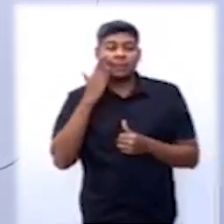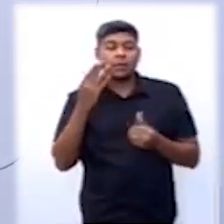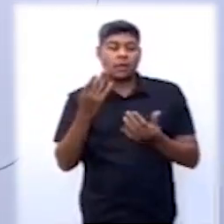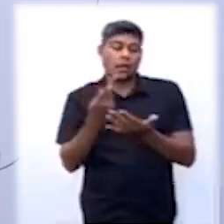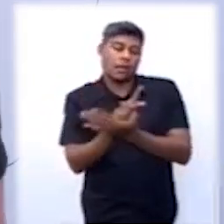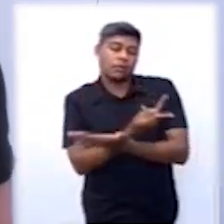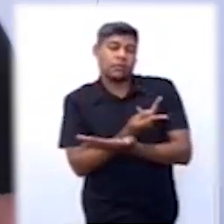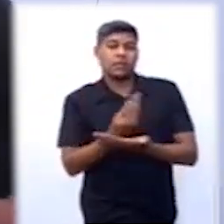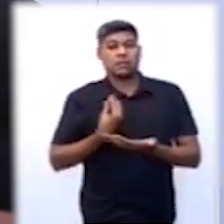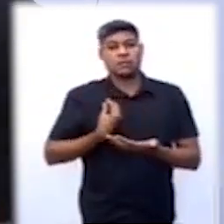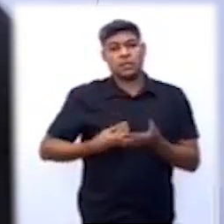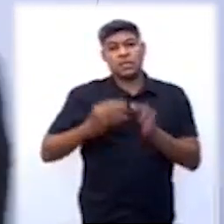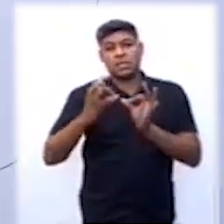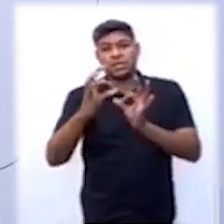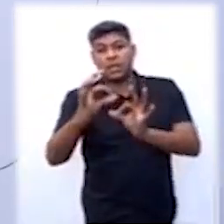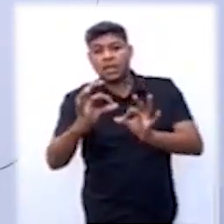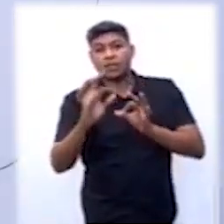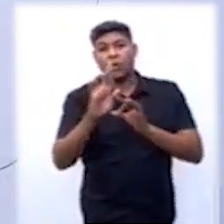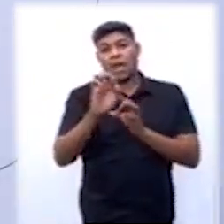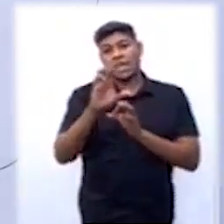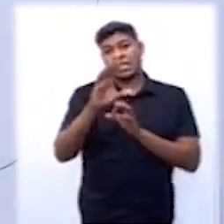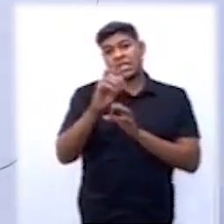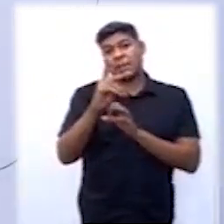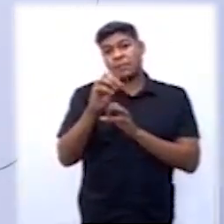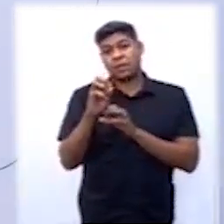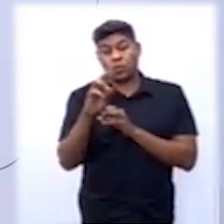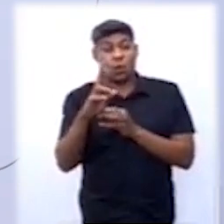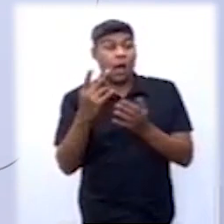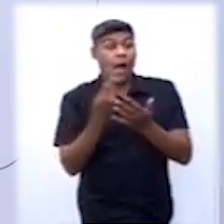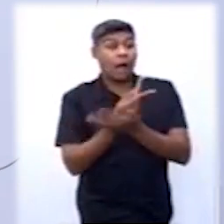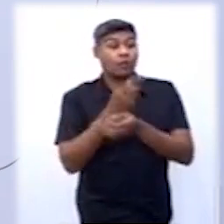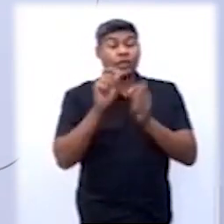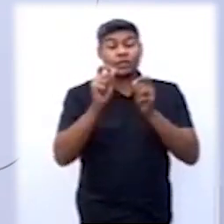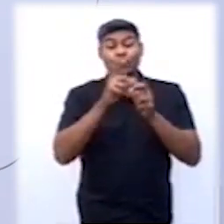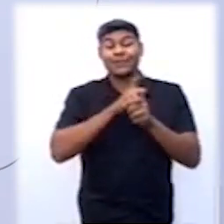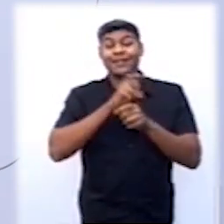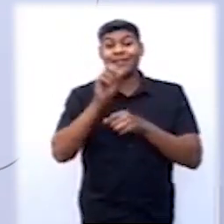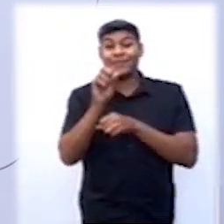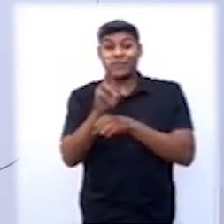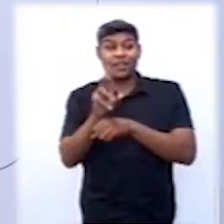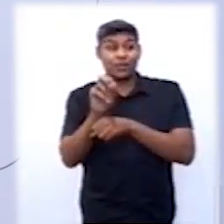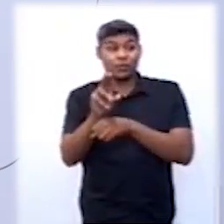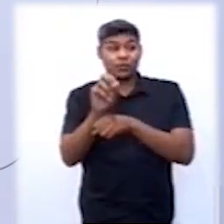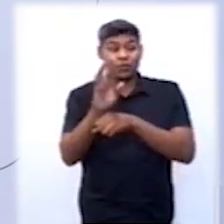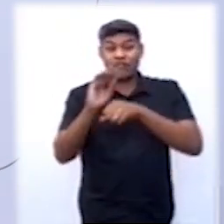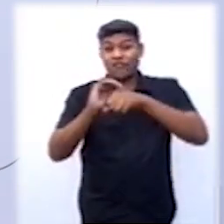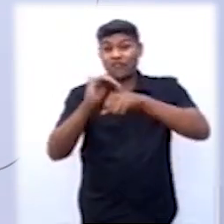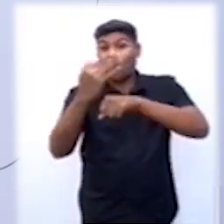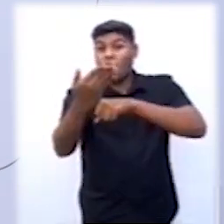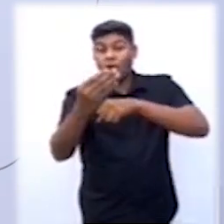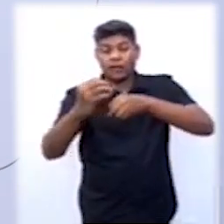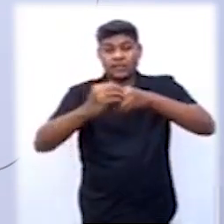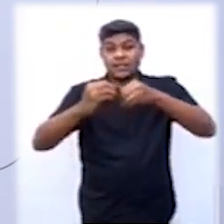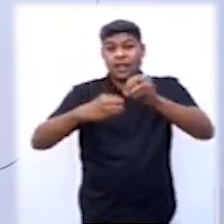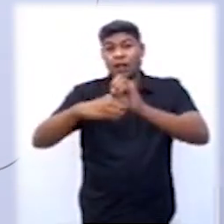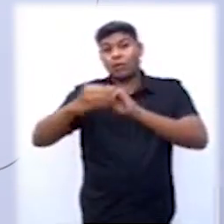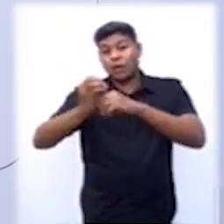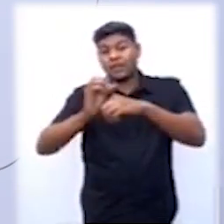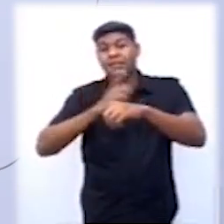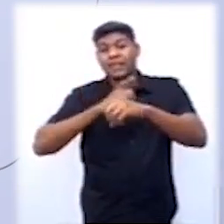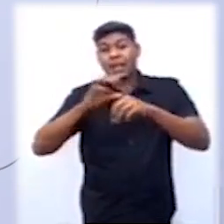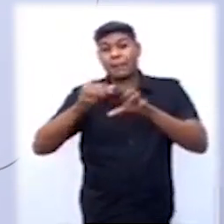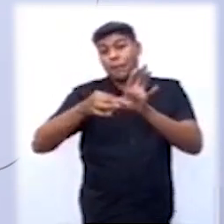se encaixando certinho com o nosso receptor. Então, galera, o que acontece? Eu tenho o vírus aqui externamente, eu tenho aqui a